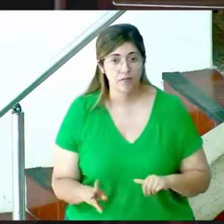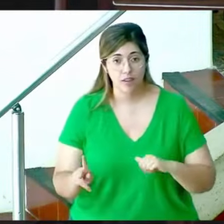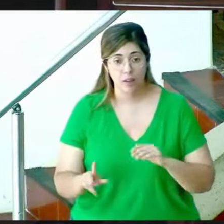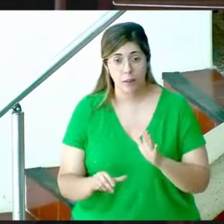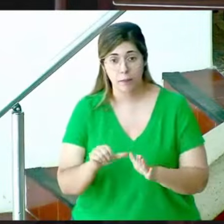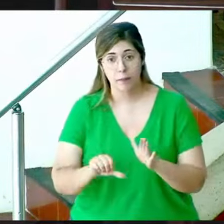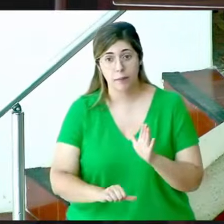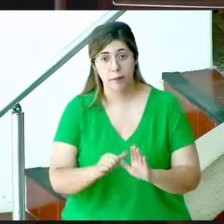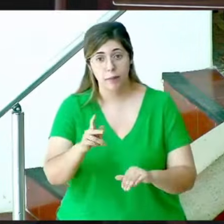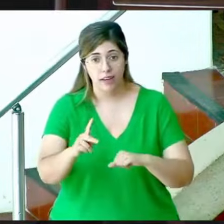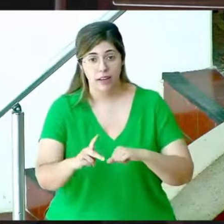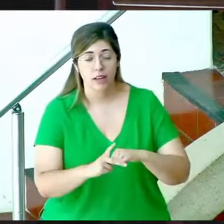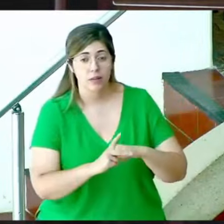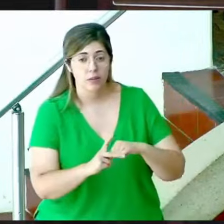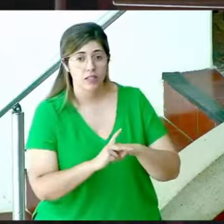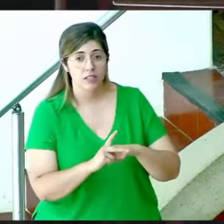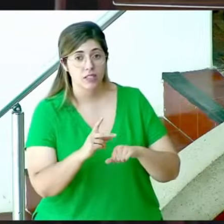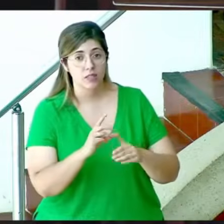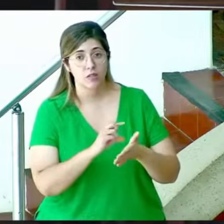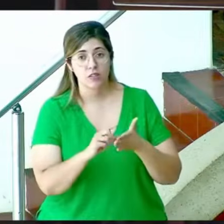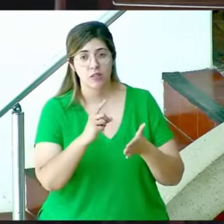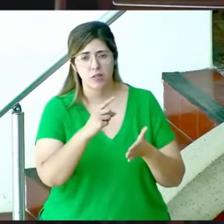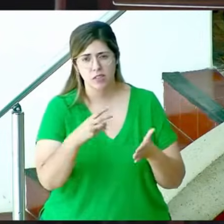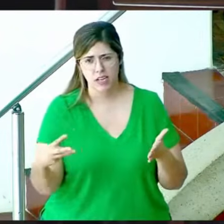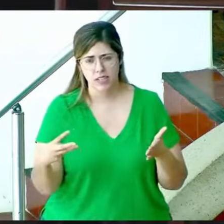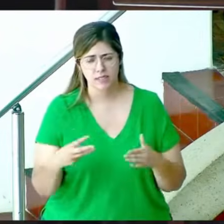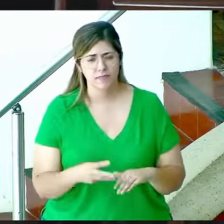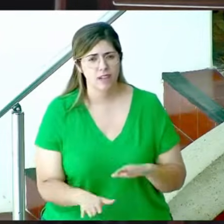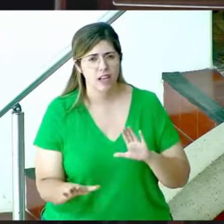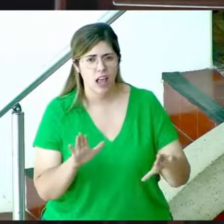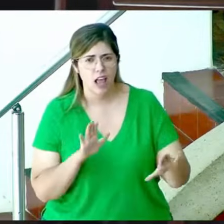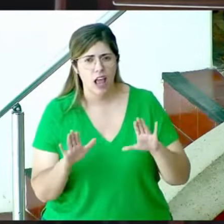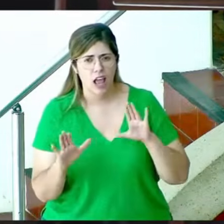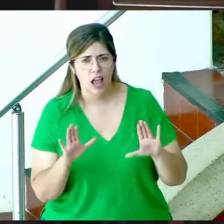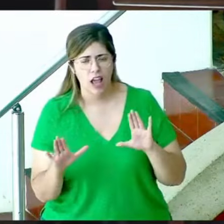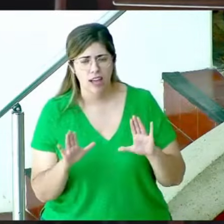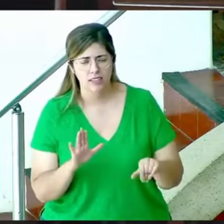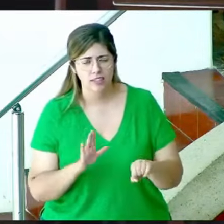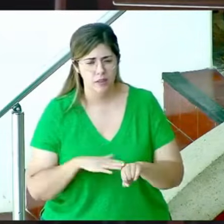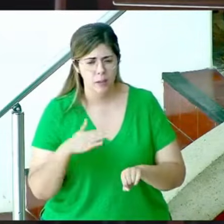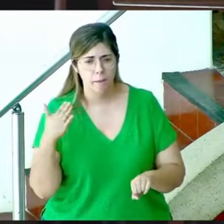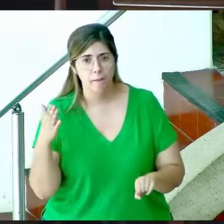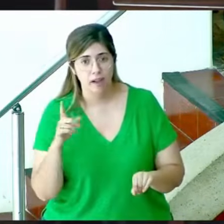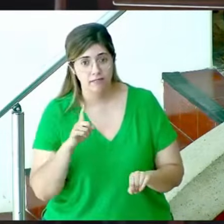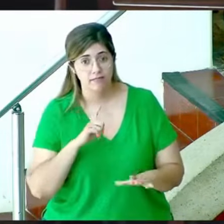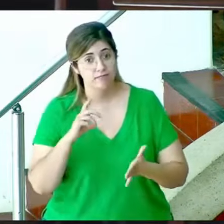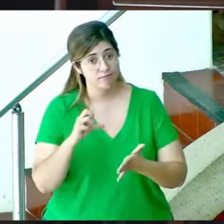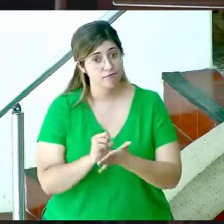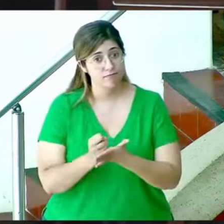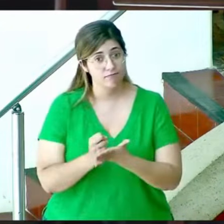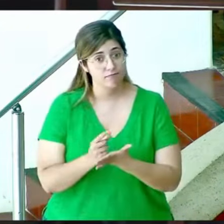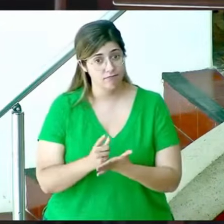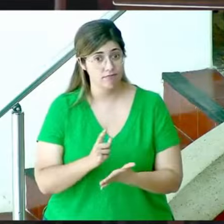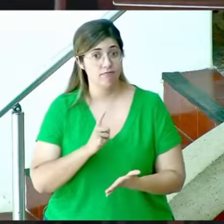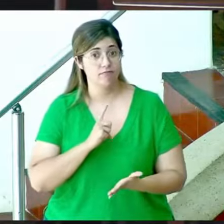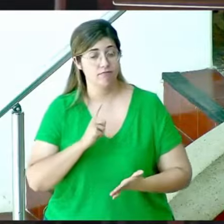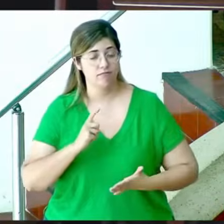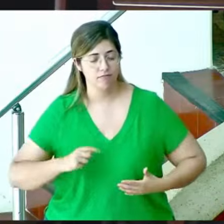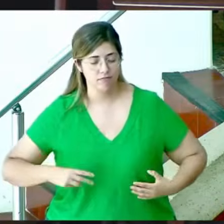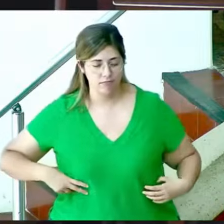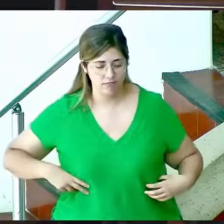1, versículo 13, ainda tem alguma coisa a mais sobre essa sobriedade. Por